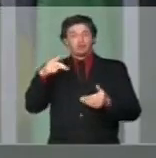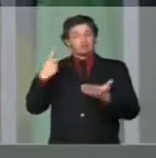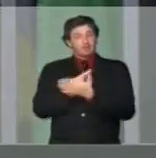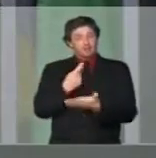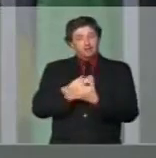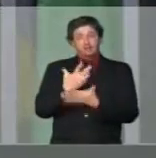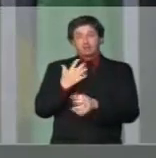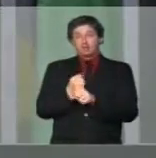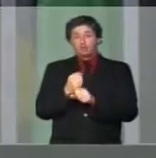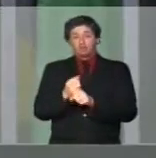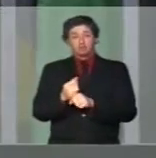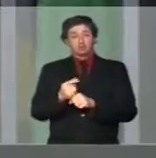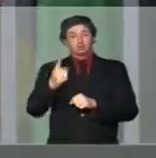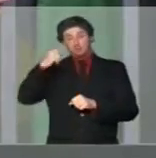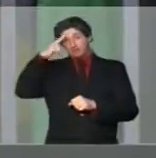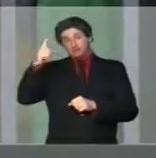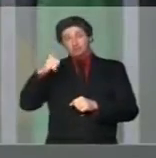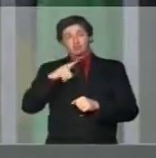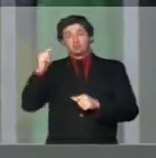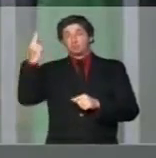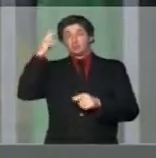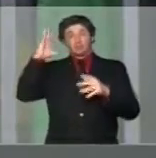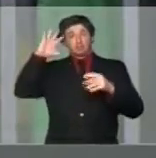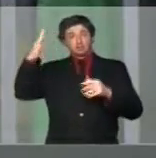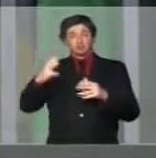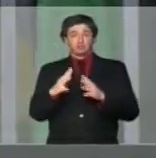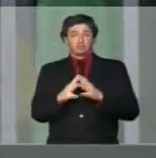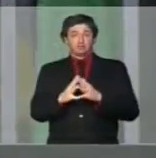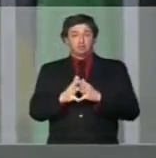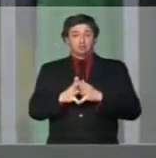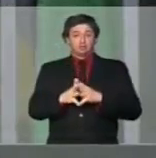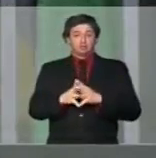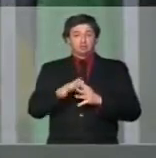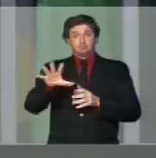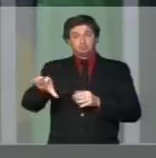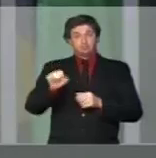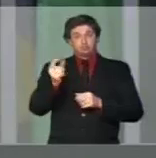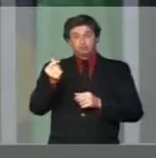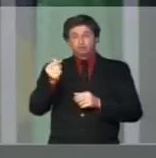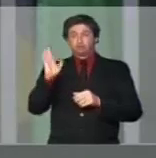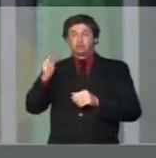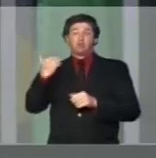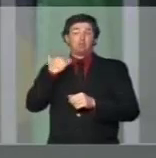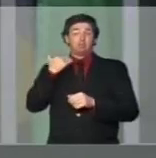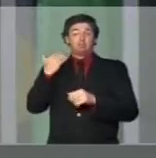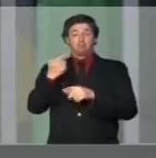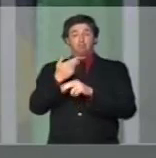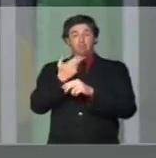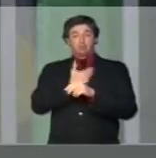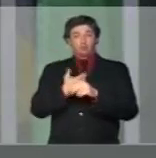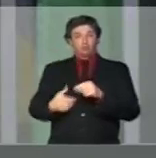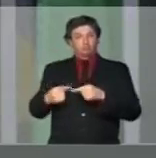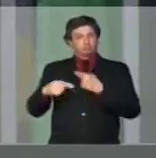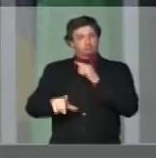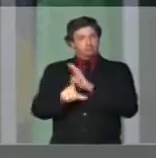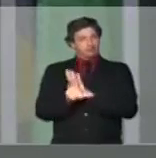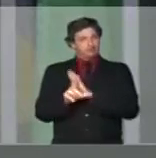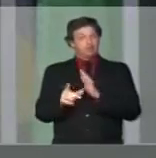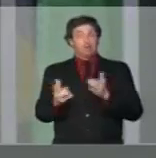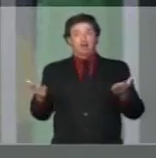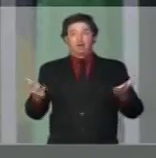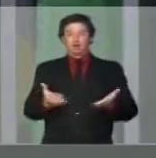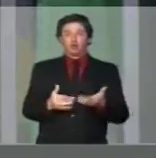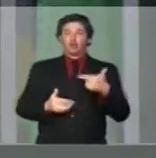contas, porque o crime já era insanável, já tinha pego dinheiro com os bancos públicos ilegalmente. Agora,